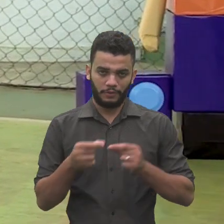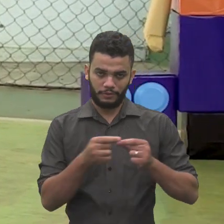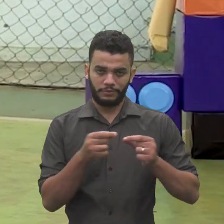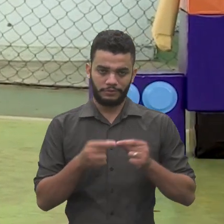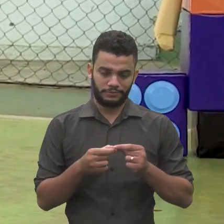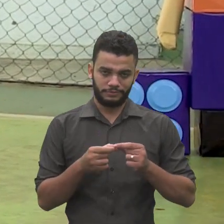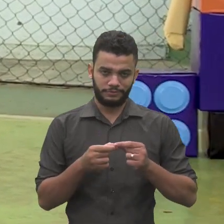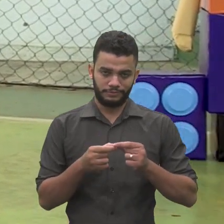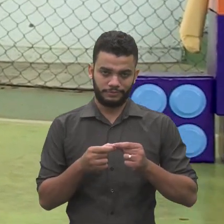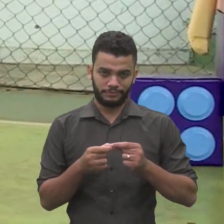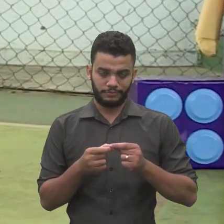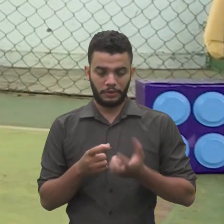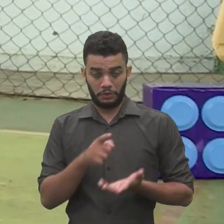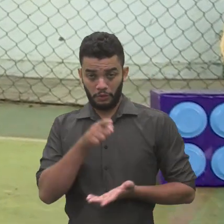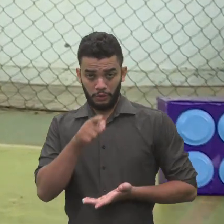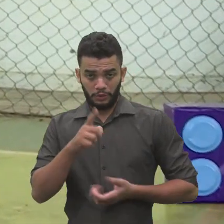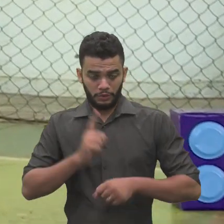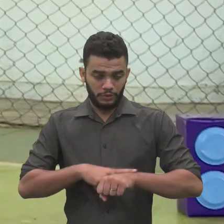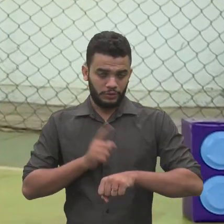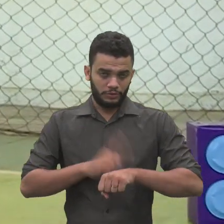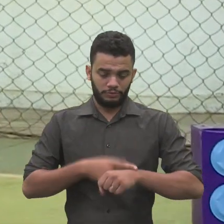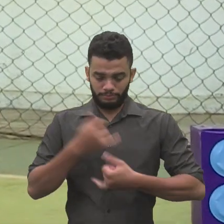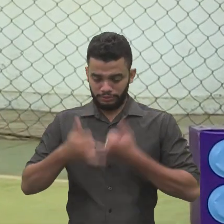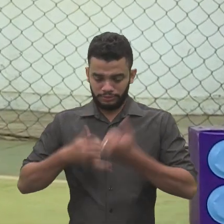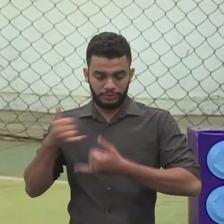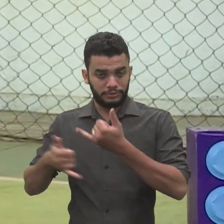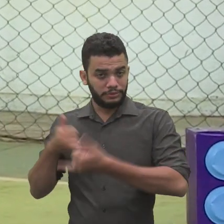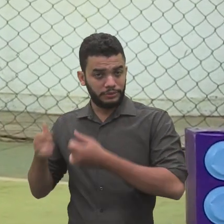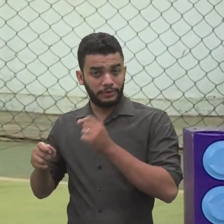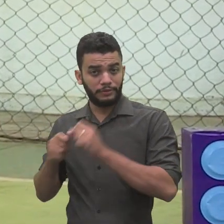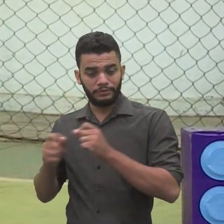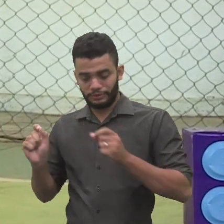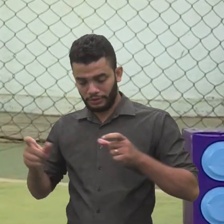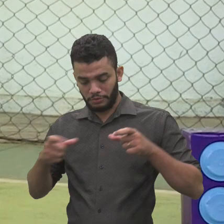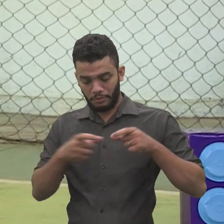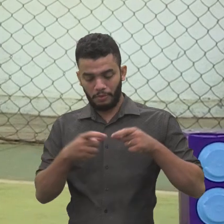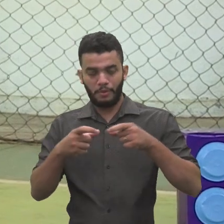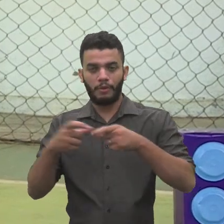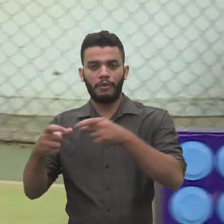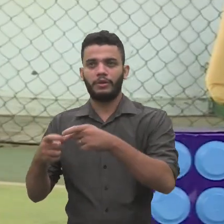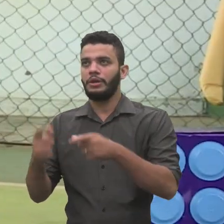outra? Não é verdade? E forma o que você quiser?